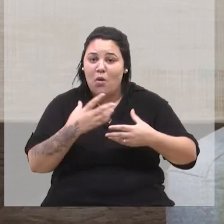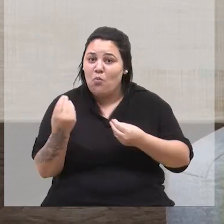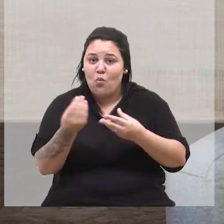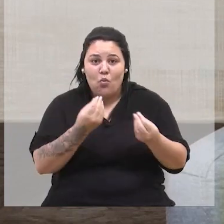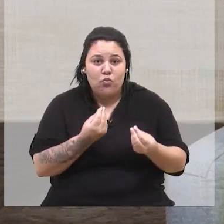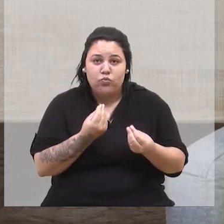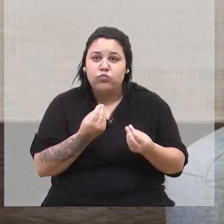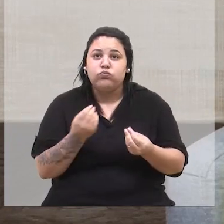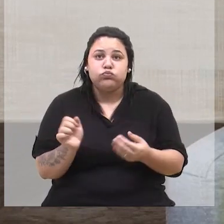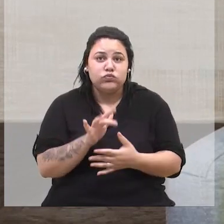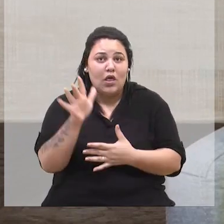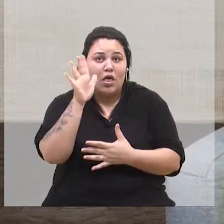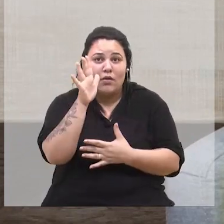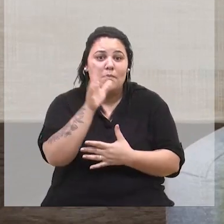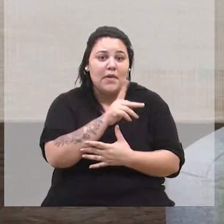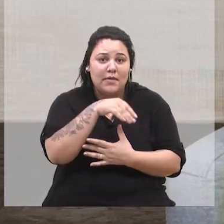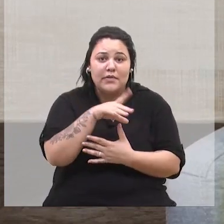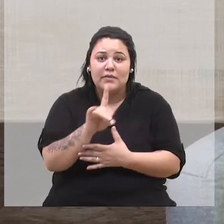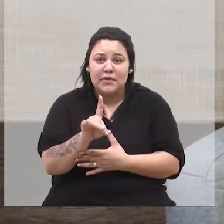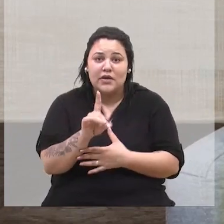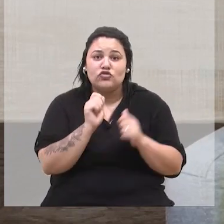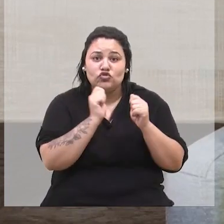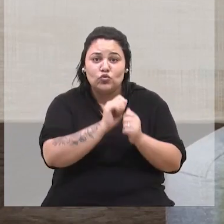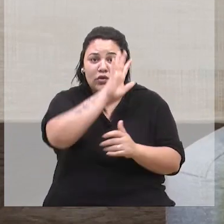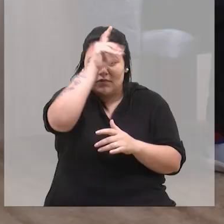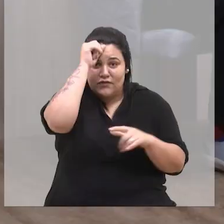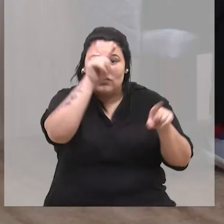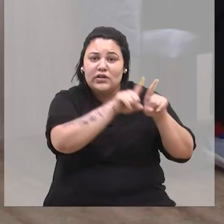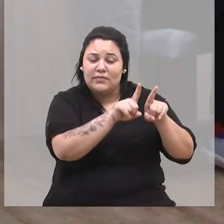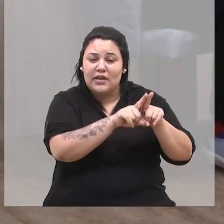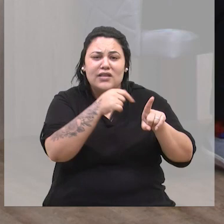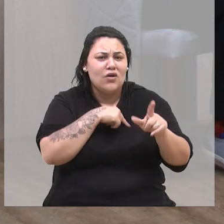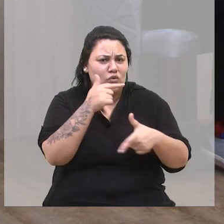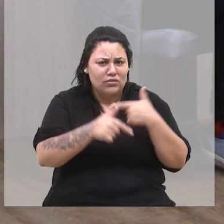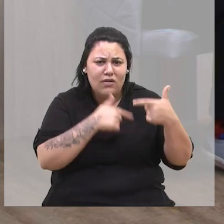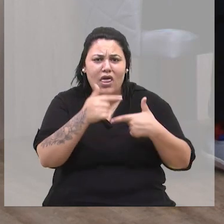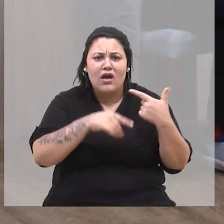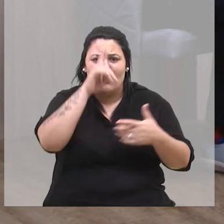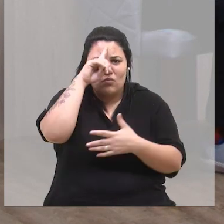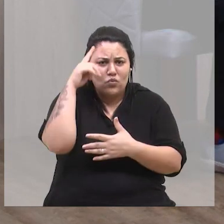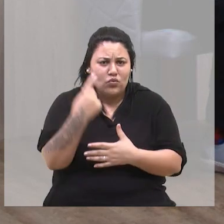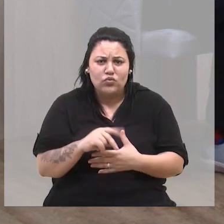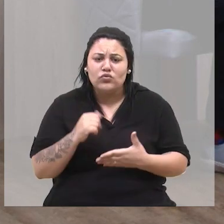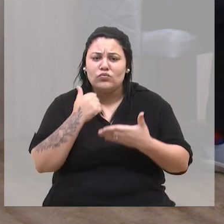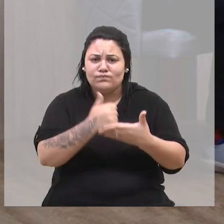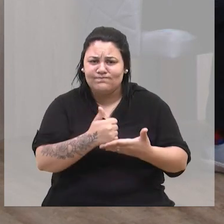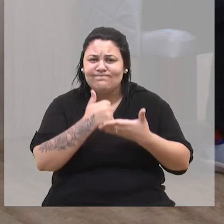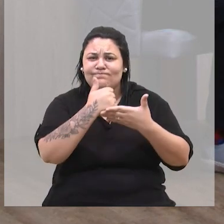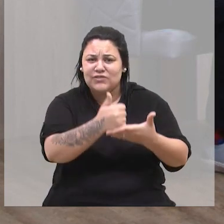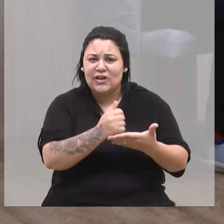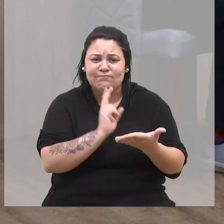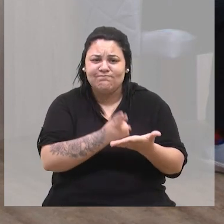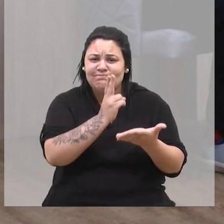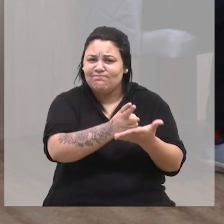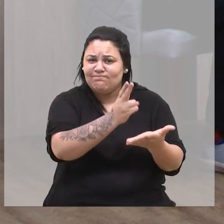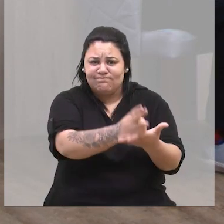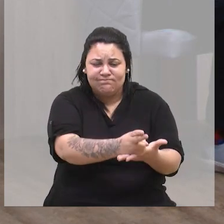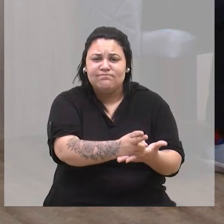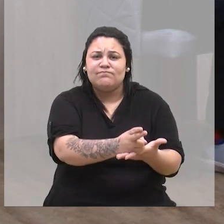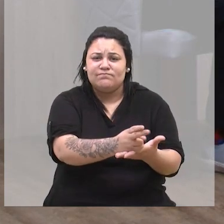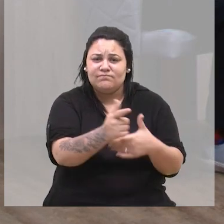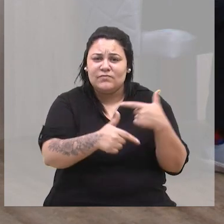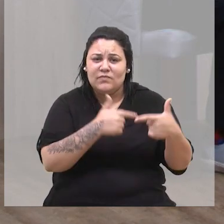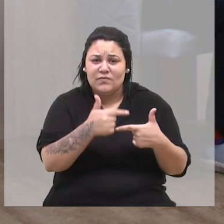fizemos um trabalho muito grande com o PMDB à época na prefeitura. Que loucura. Então, eu trabalhei muito por causas e por lutas, e não